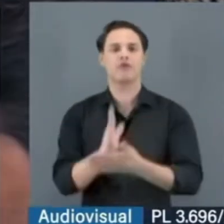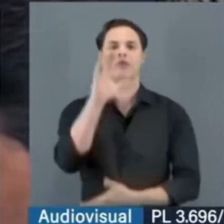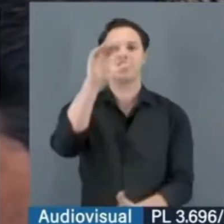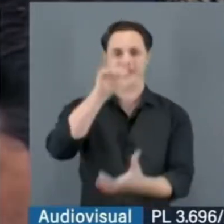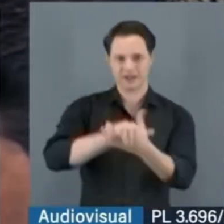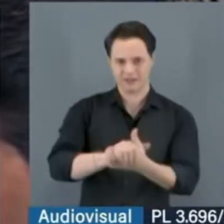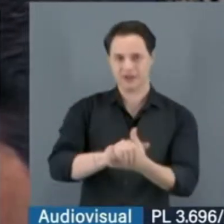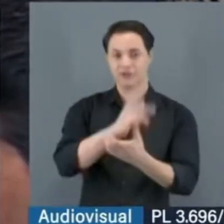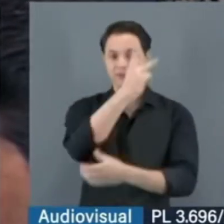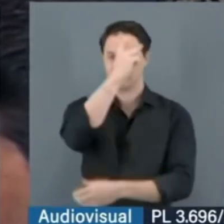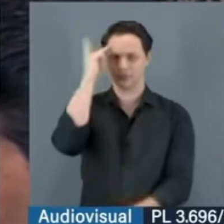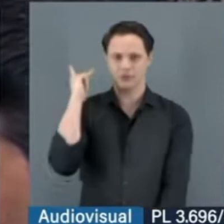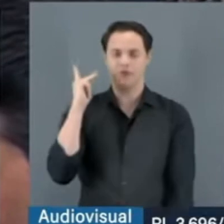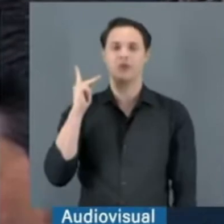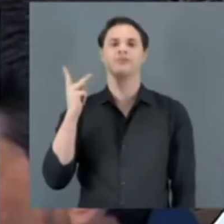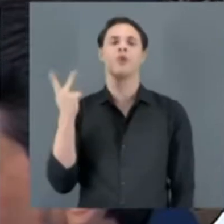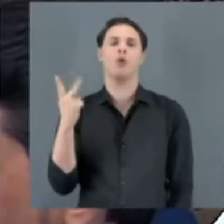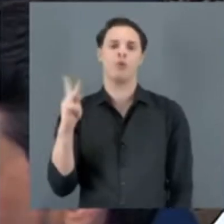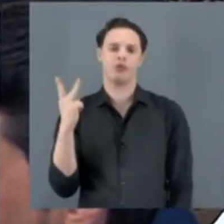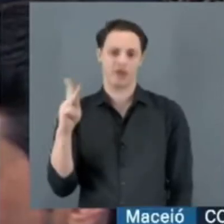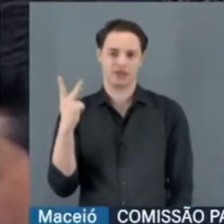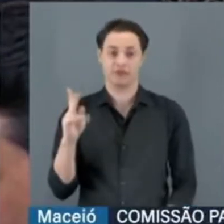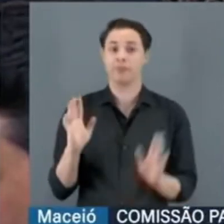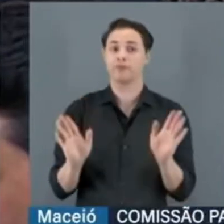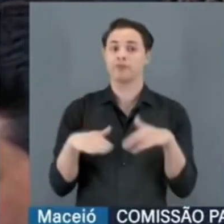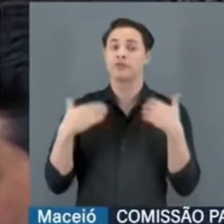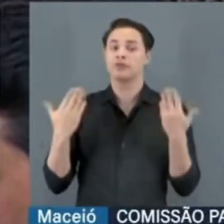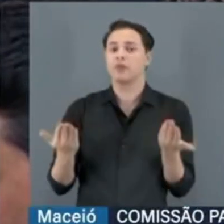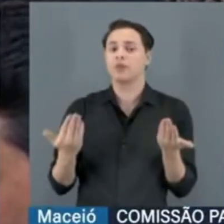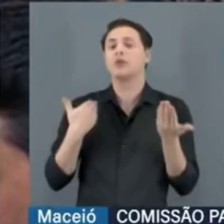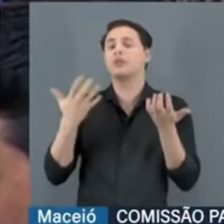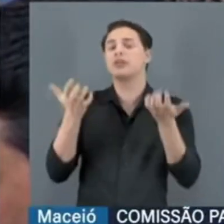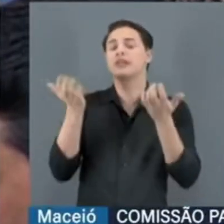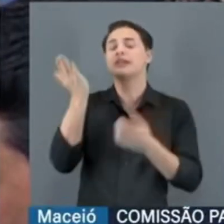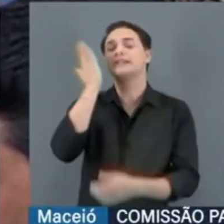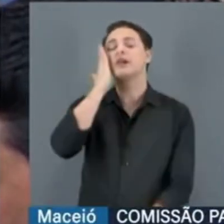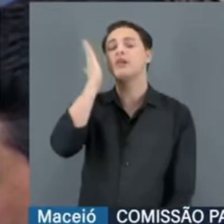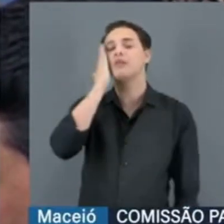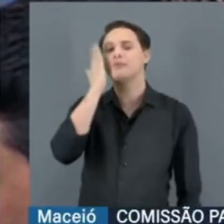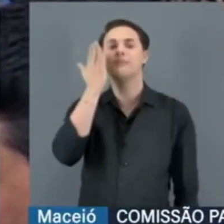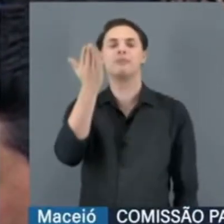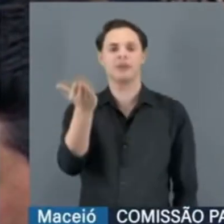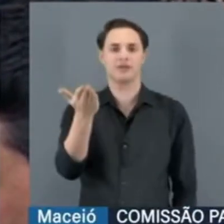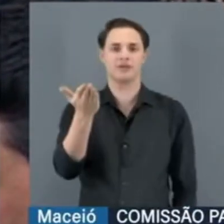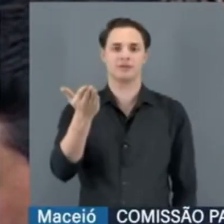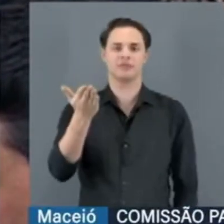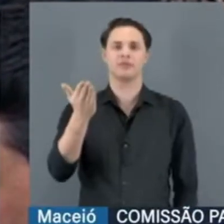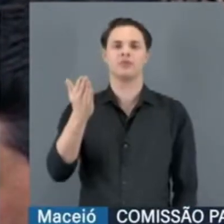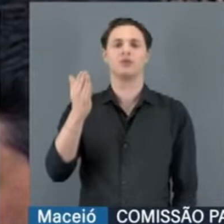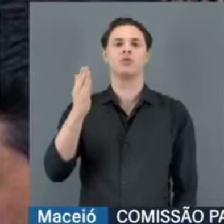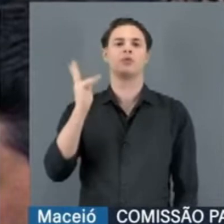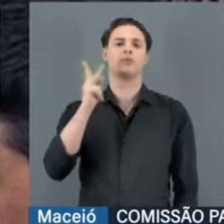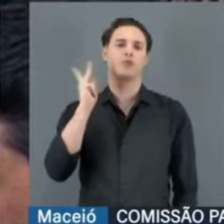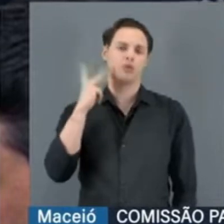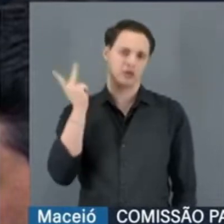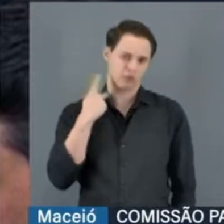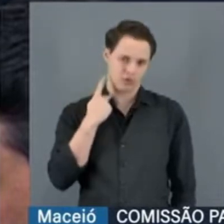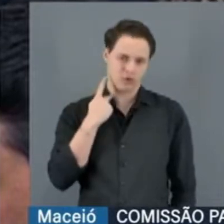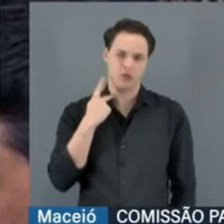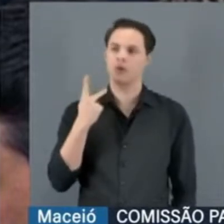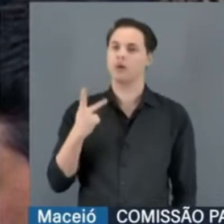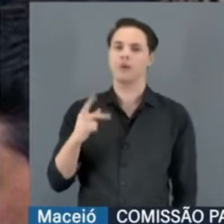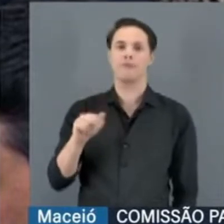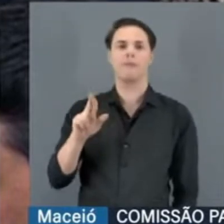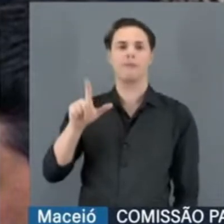do mesmo sexo. Eu quero saber do meu querido procurador Paulo Gonet,